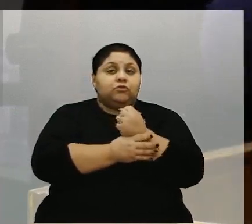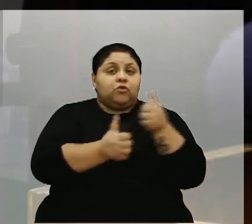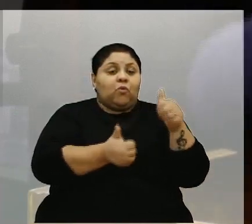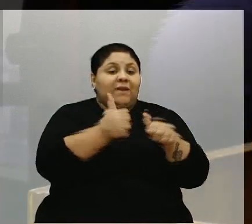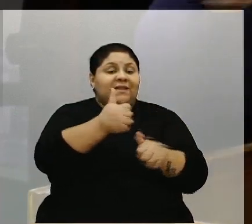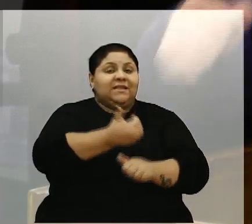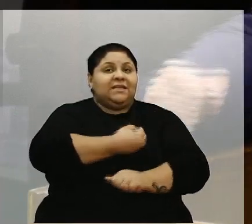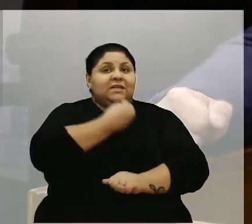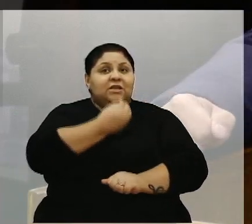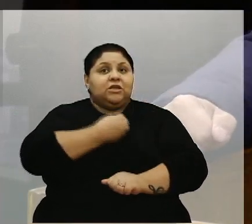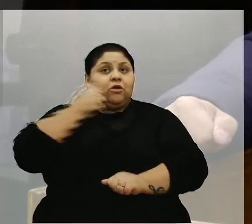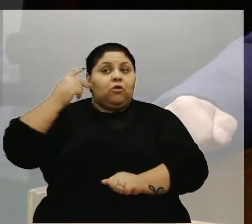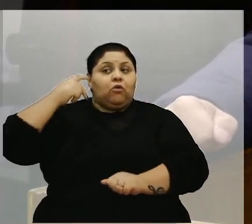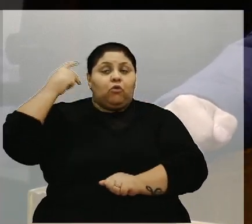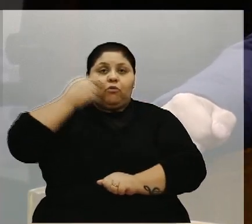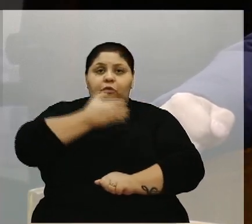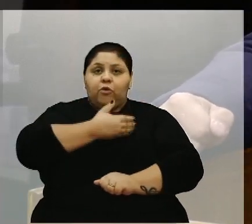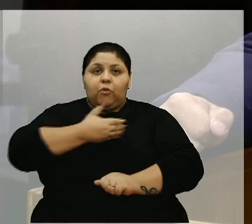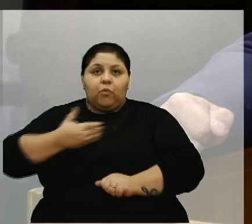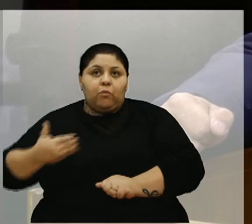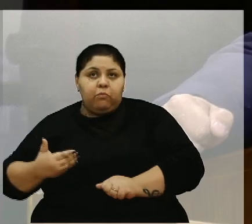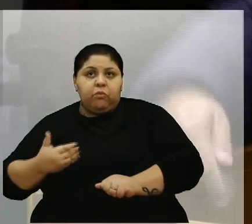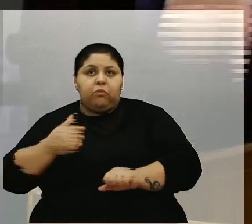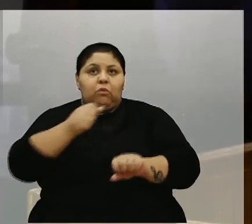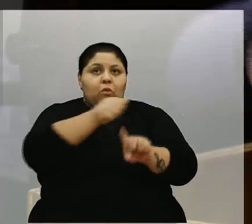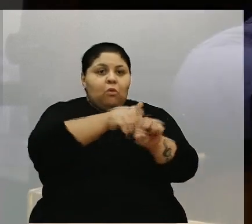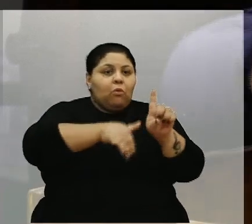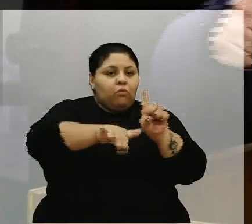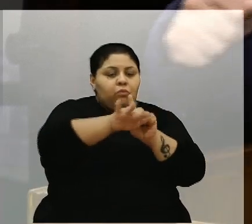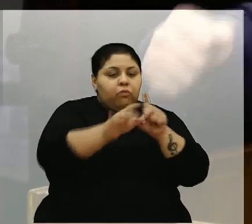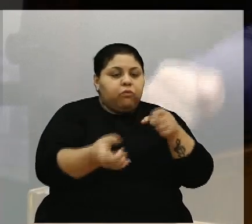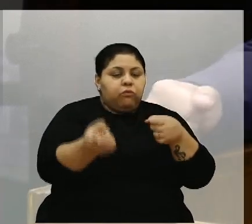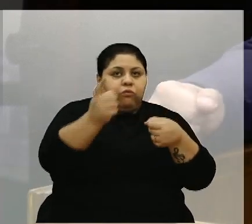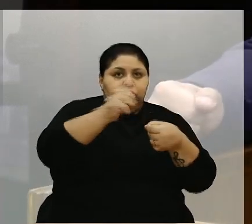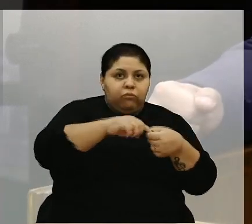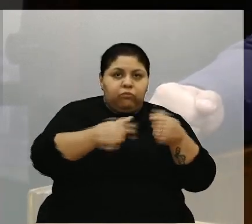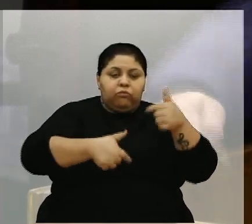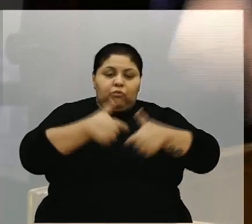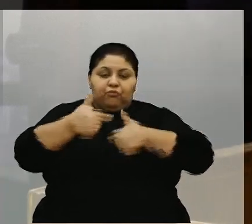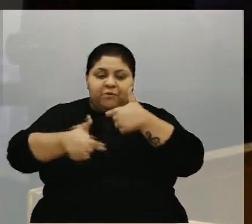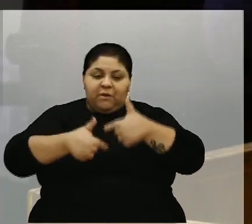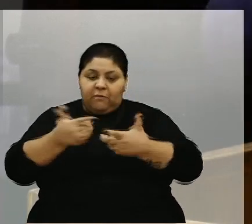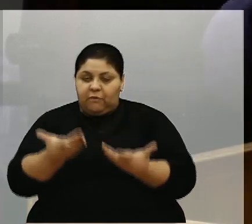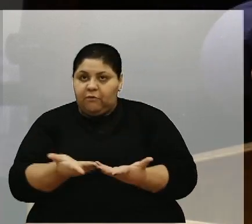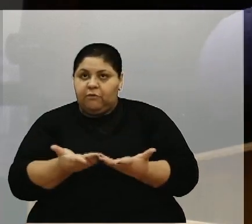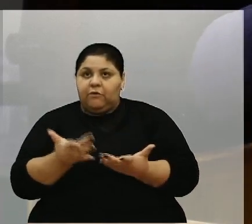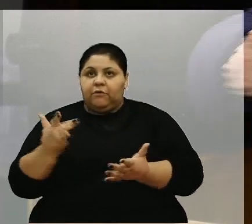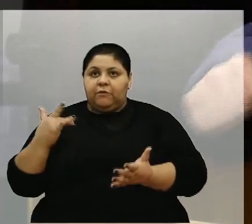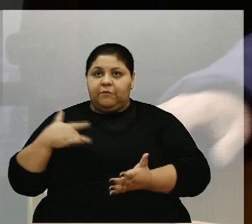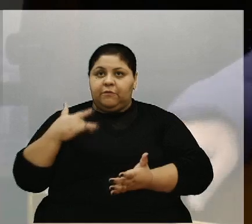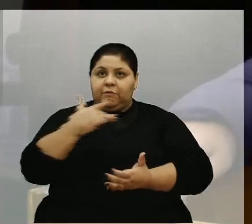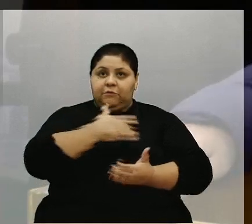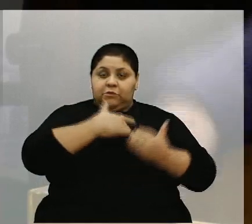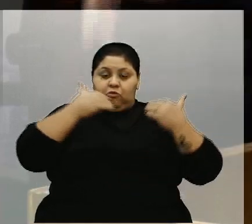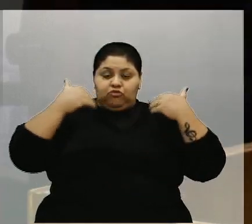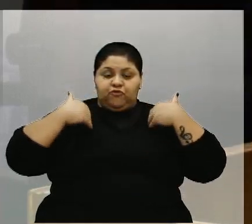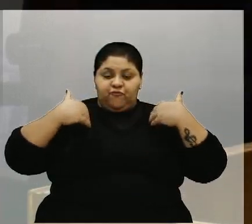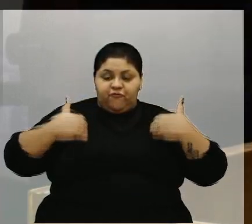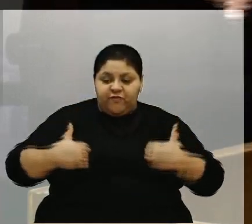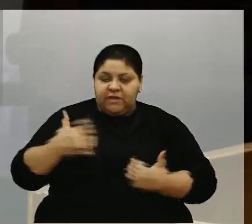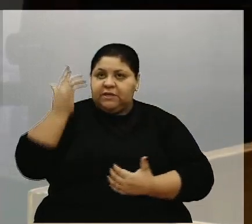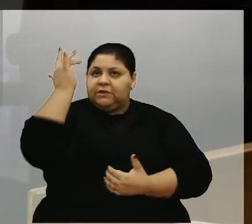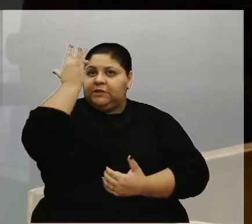digno com política pública de ressocialização, com empregabilidade, com saúde física e mental,